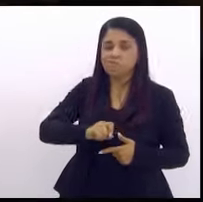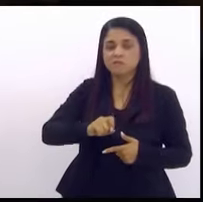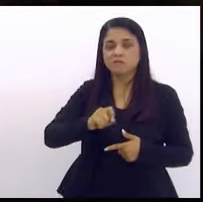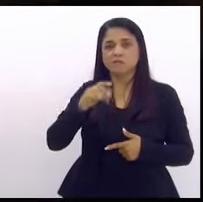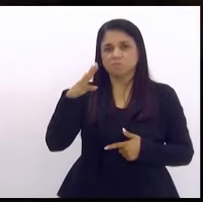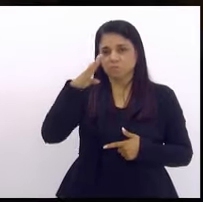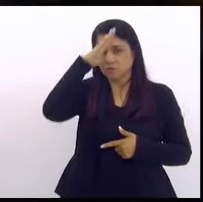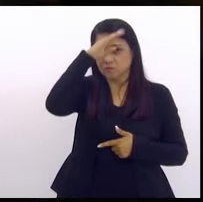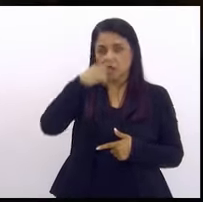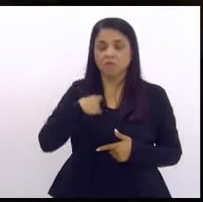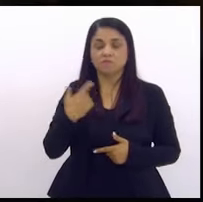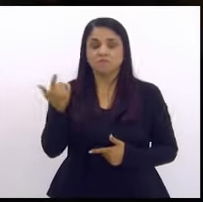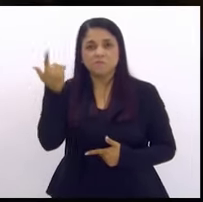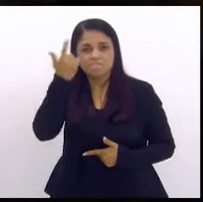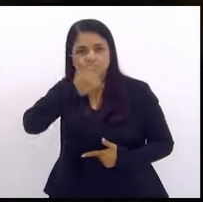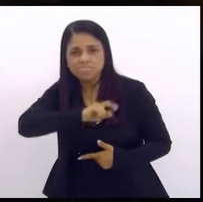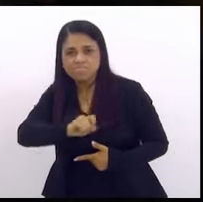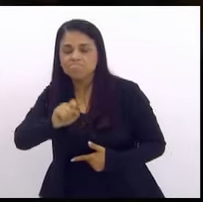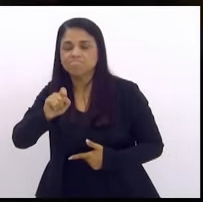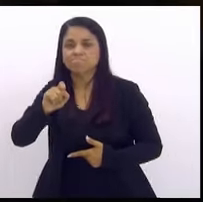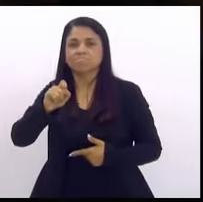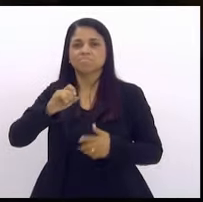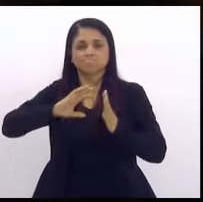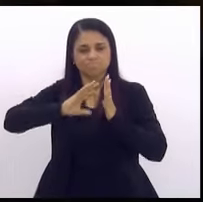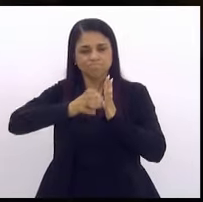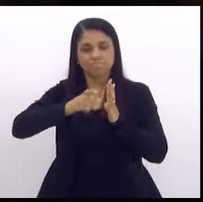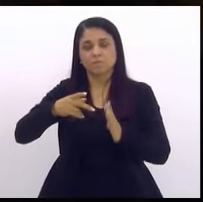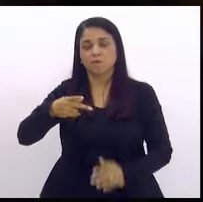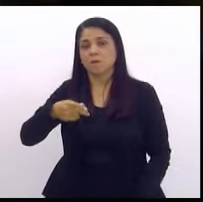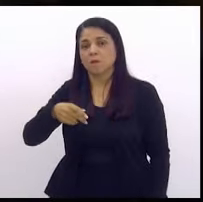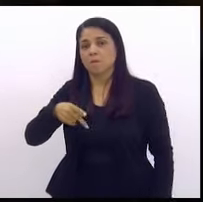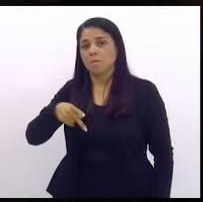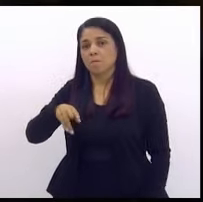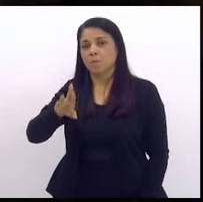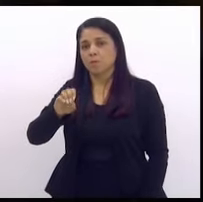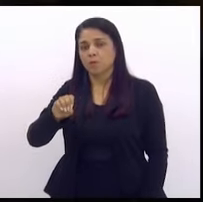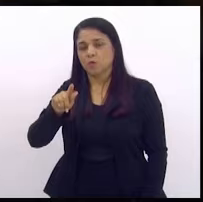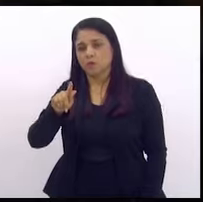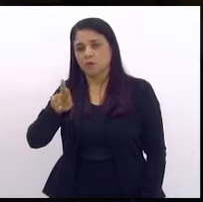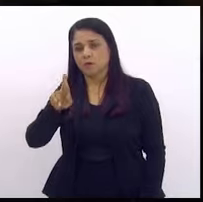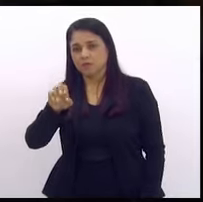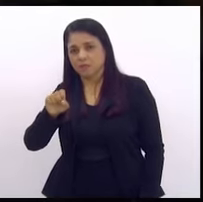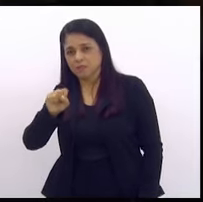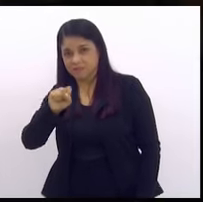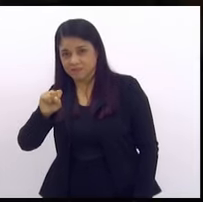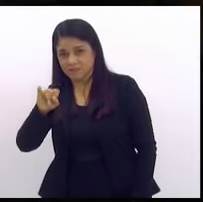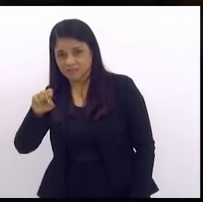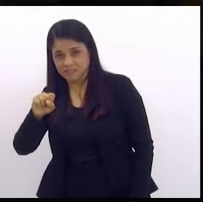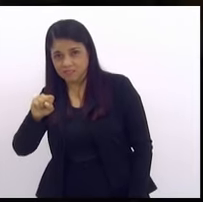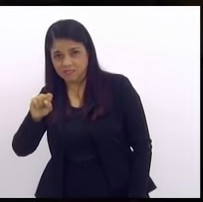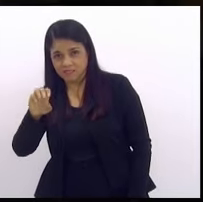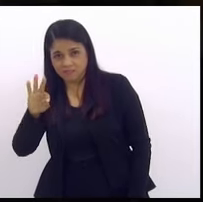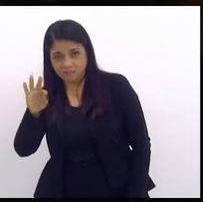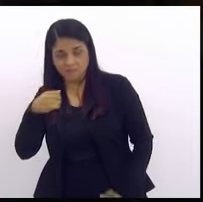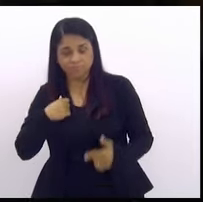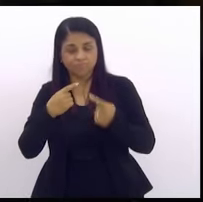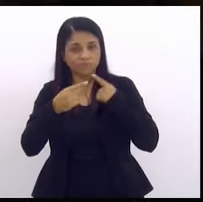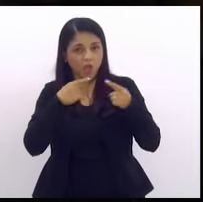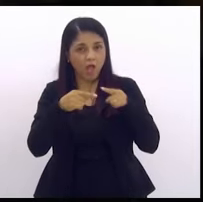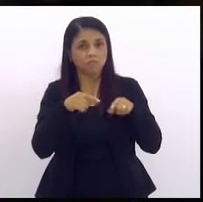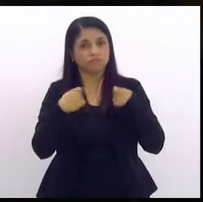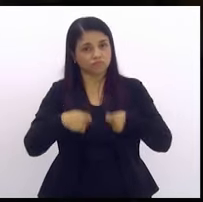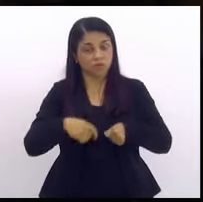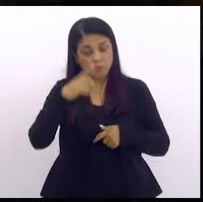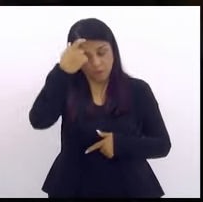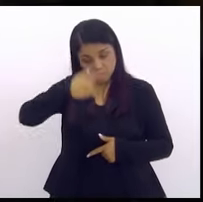vencer Cláudio Castro, era importante que os partidos progressistas da cidade tivessem o mínimo de diálogo. Nunca abri mão da minha autonomia enquanto vereador, mas